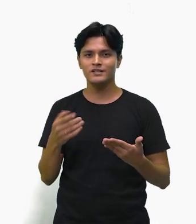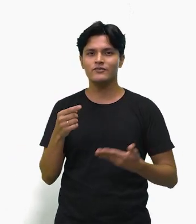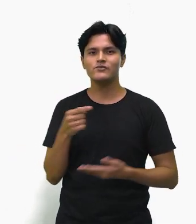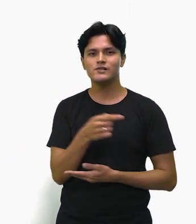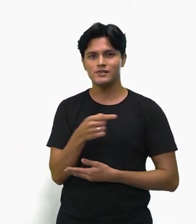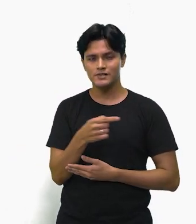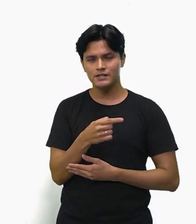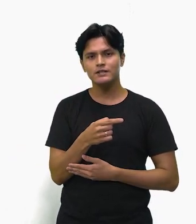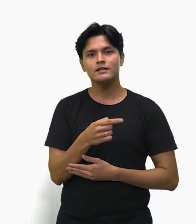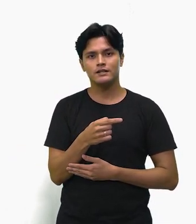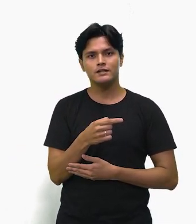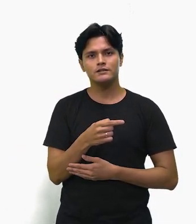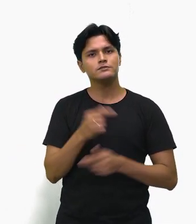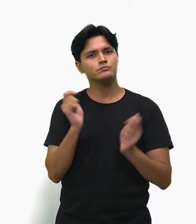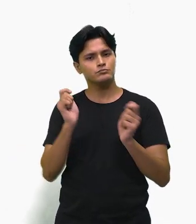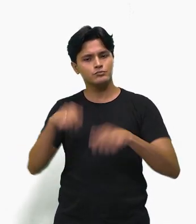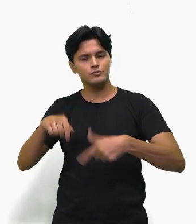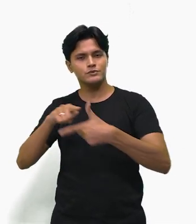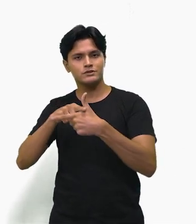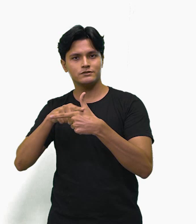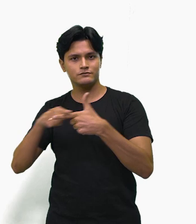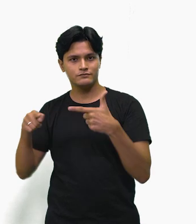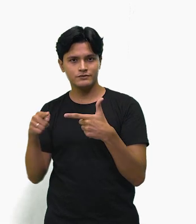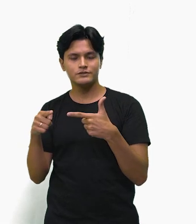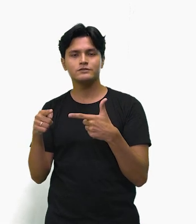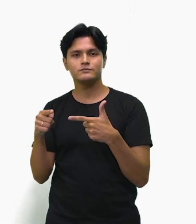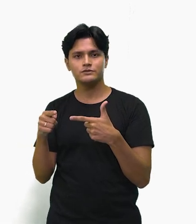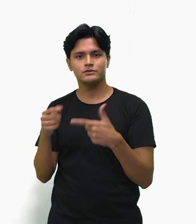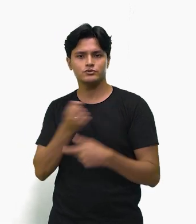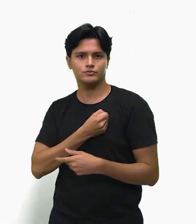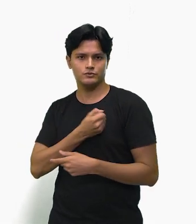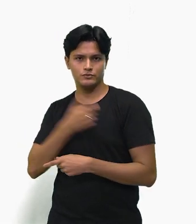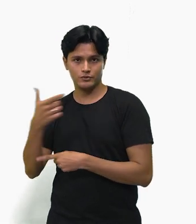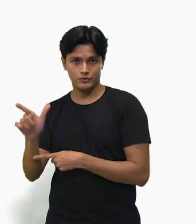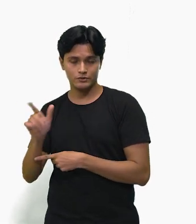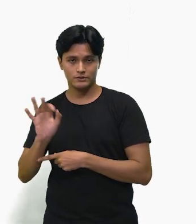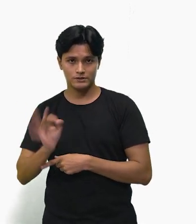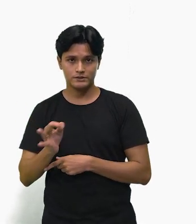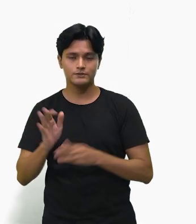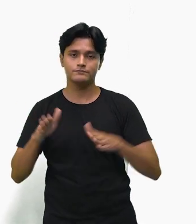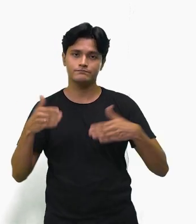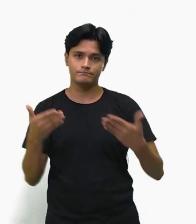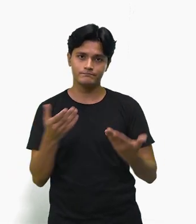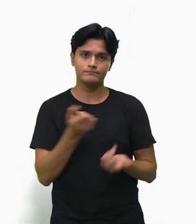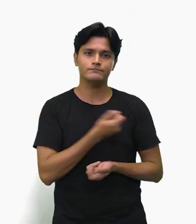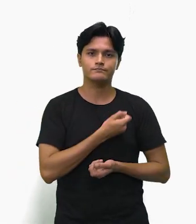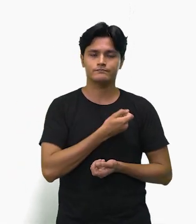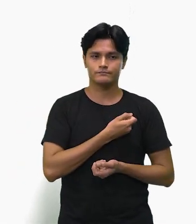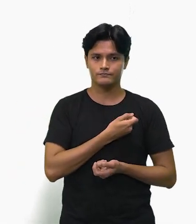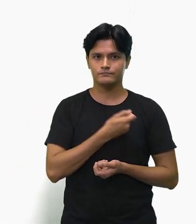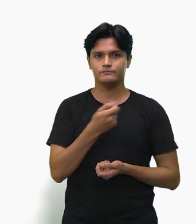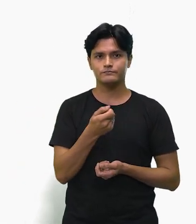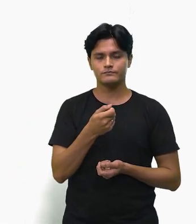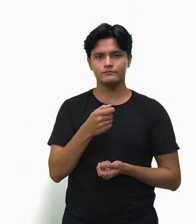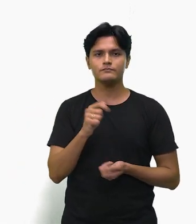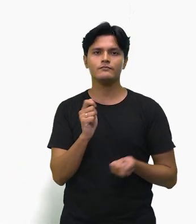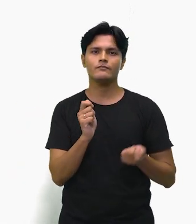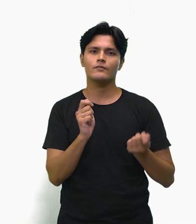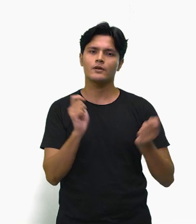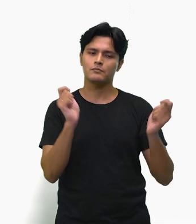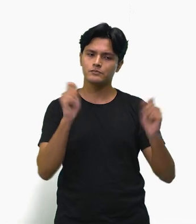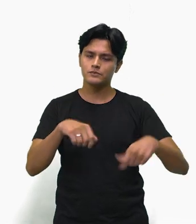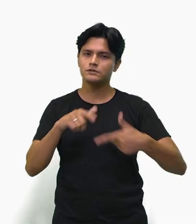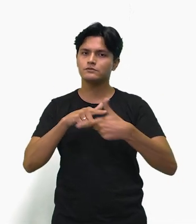você sabe que eles serão divisíveis por certo número, tá? Então, um número é divisor de seus